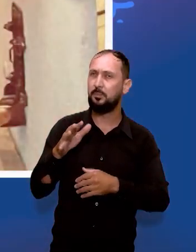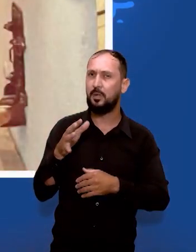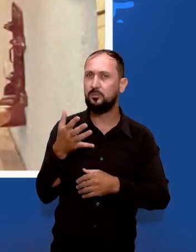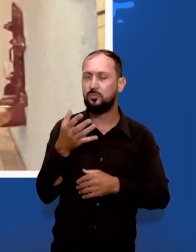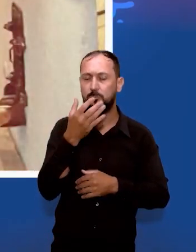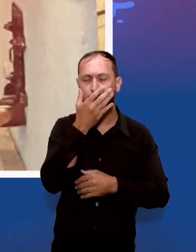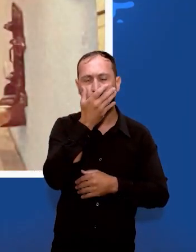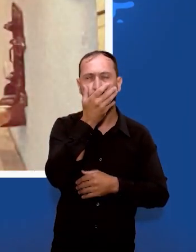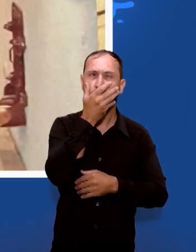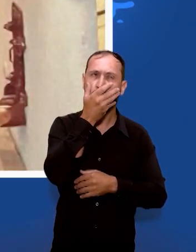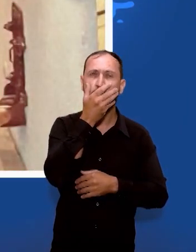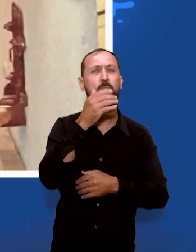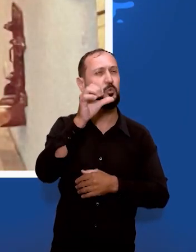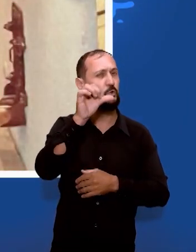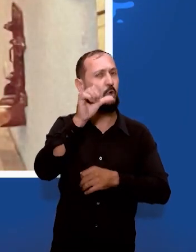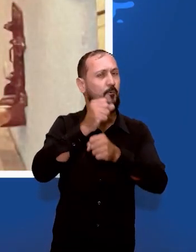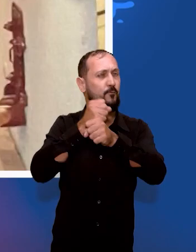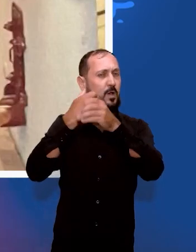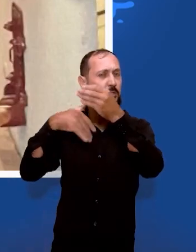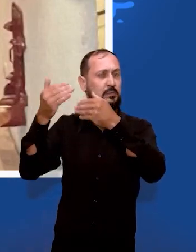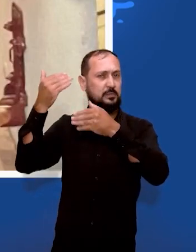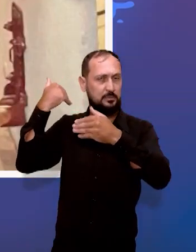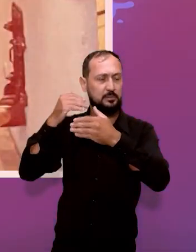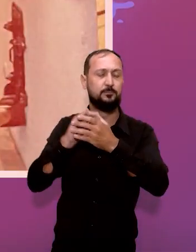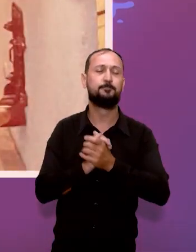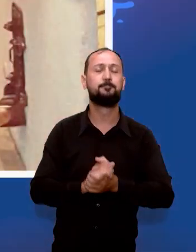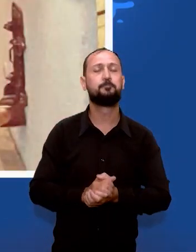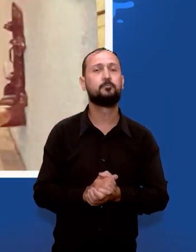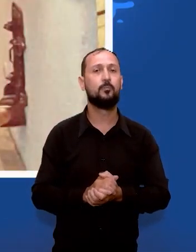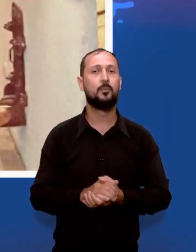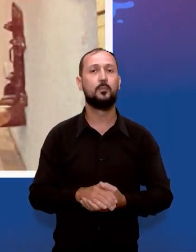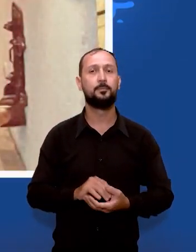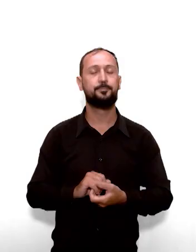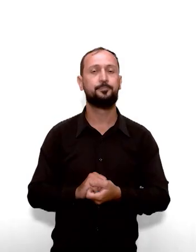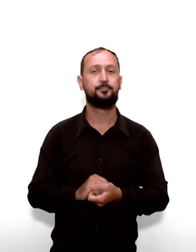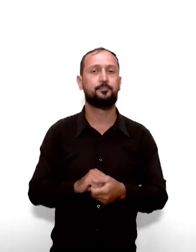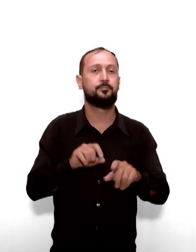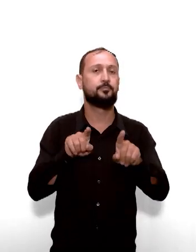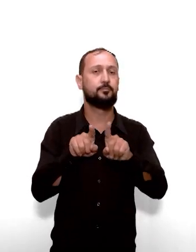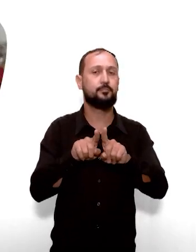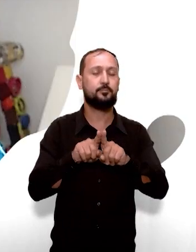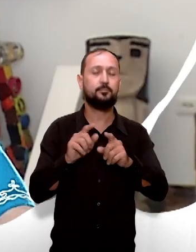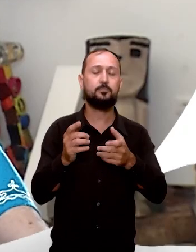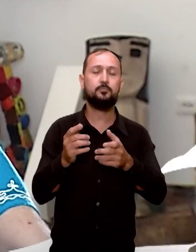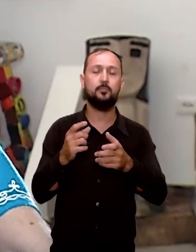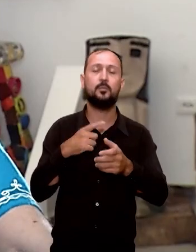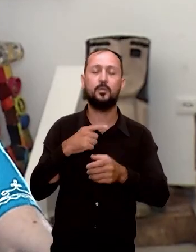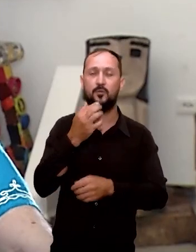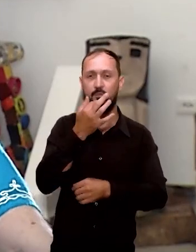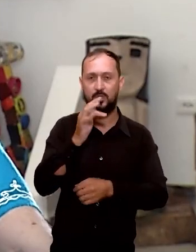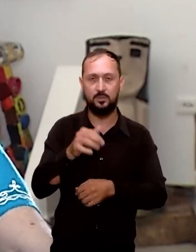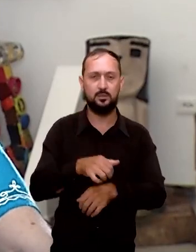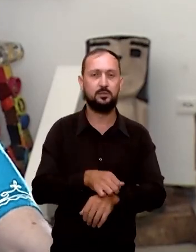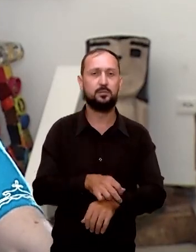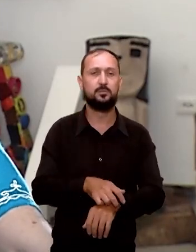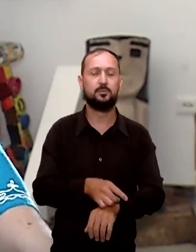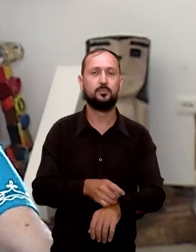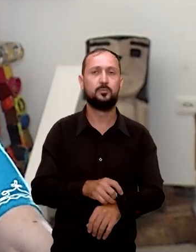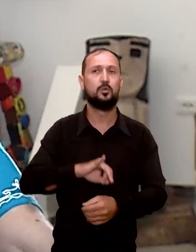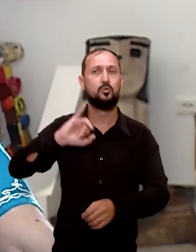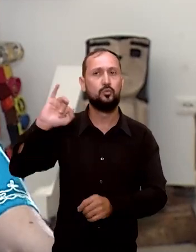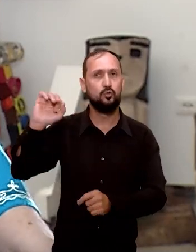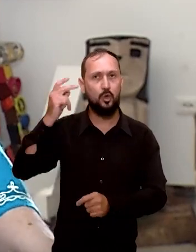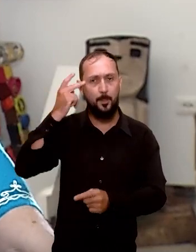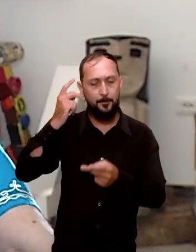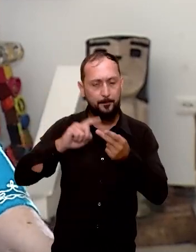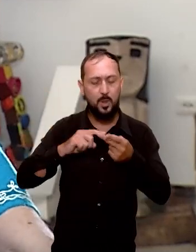mais ou menos uns 9 anos, né? E também, além da França, eu